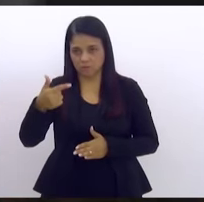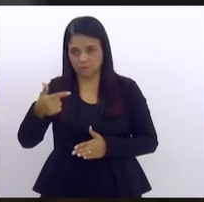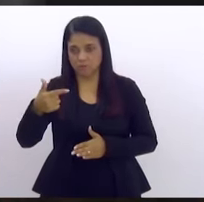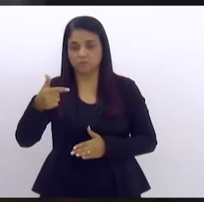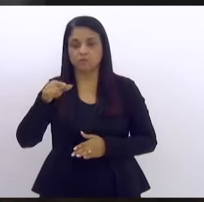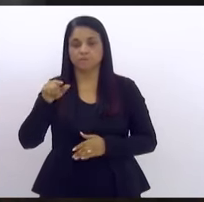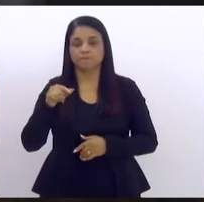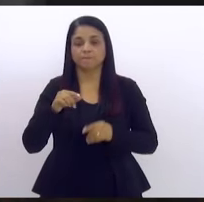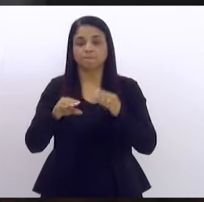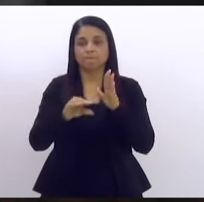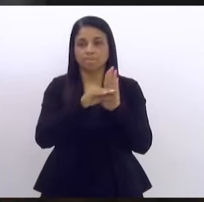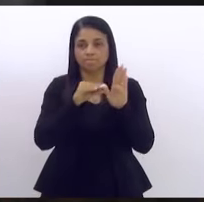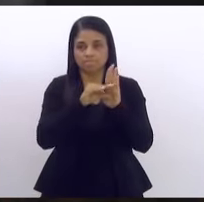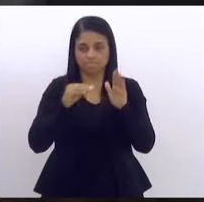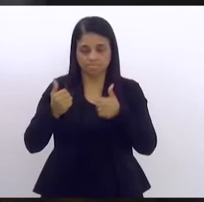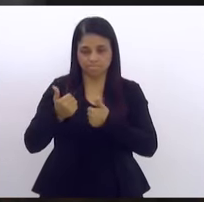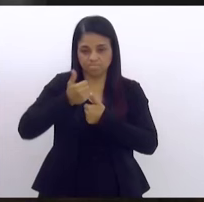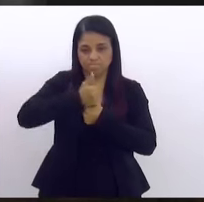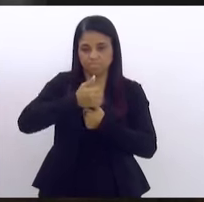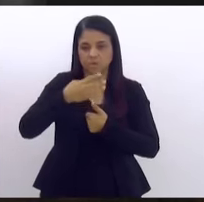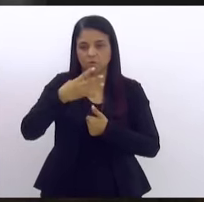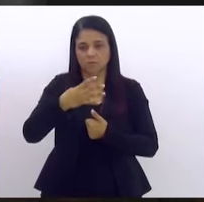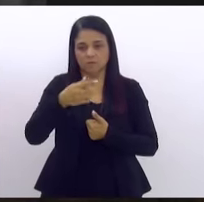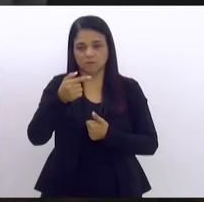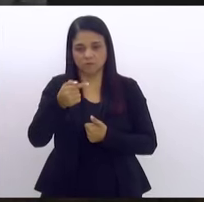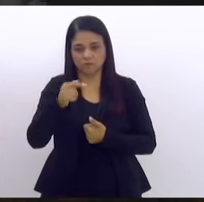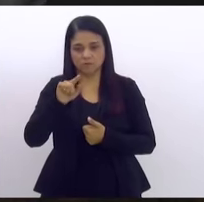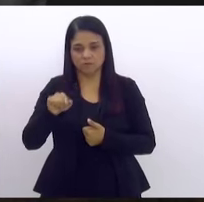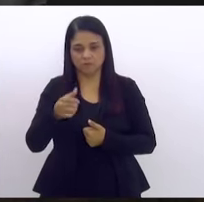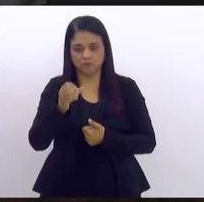às 47 emendas, perfazendo